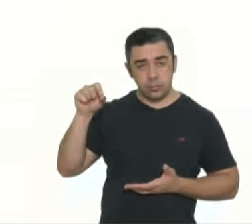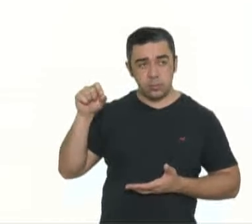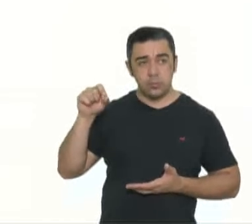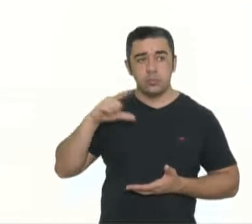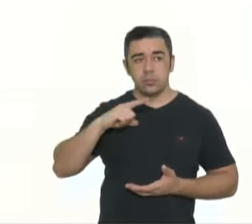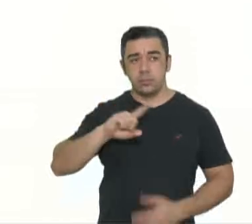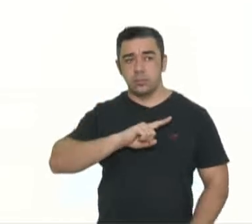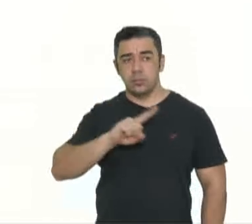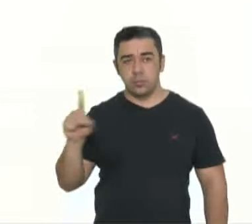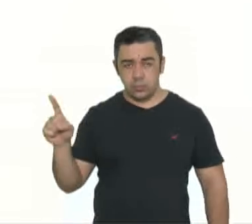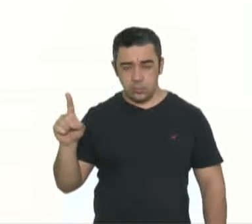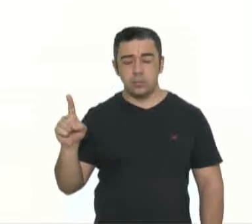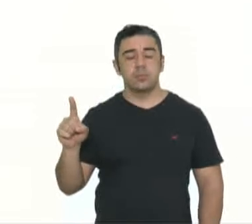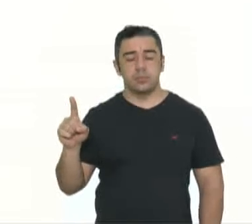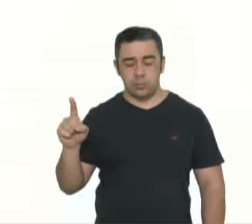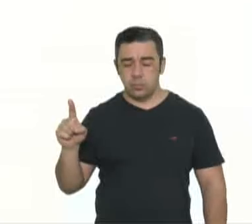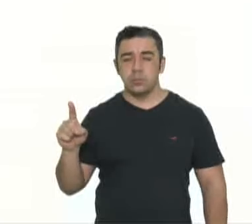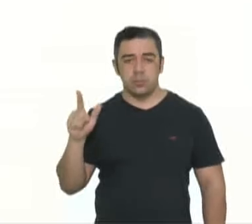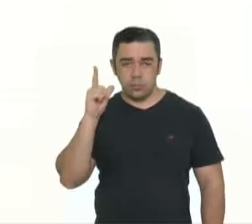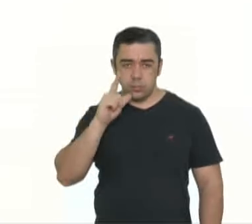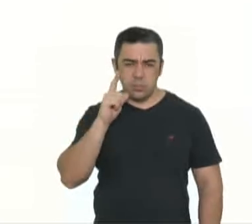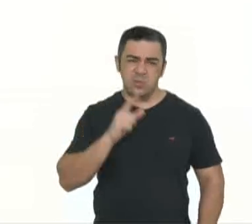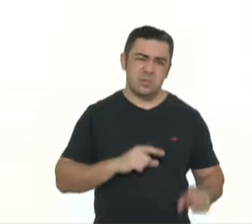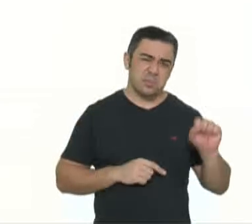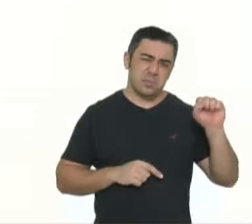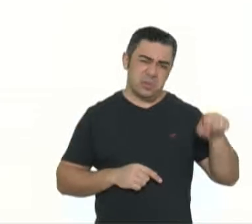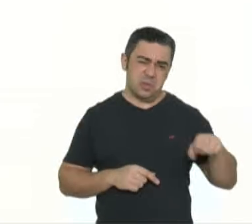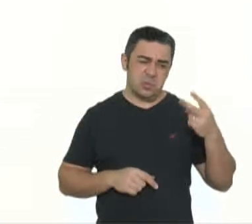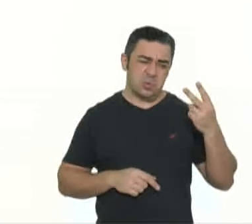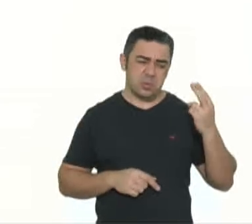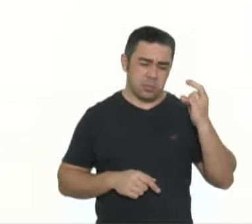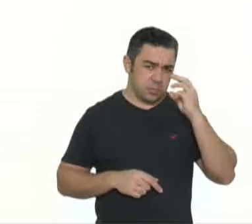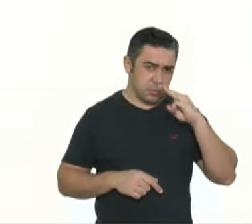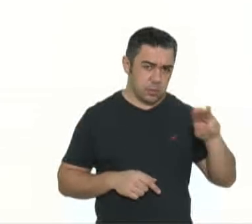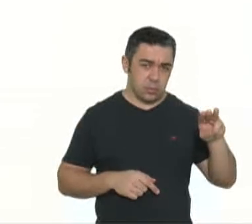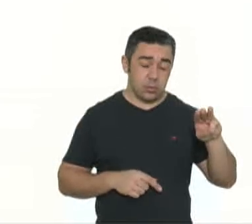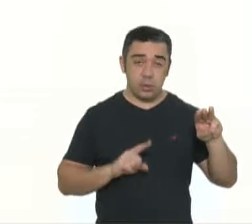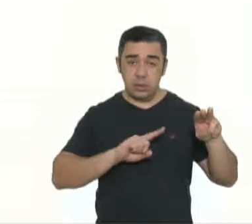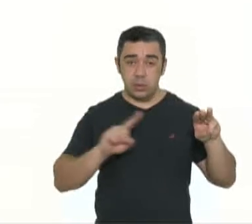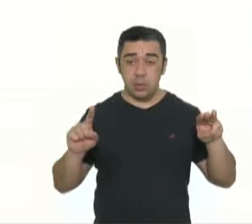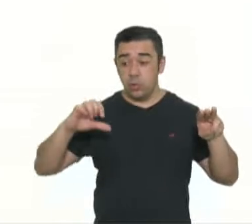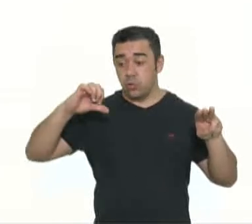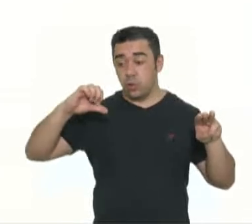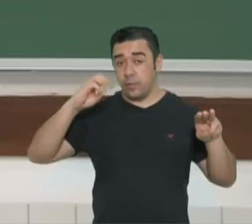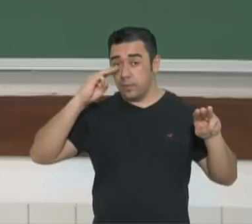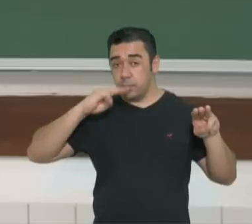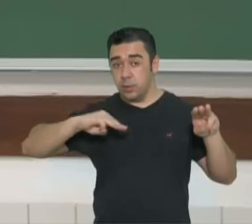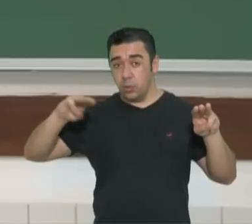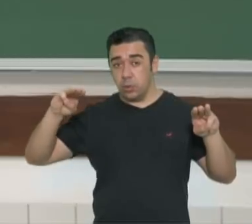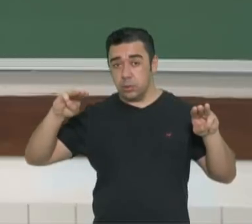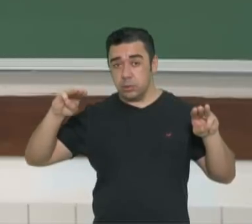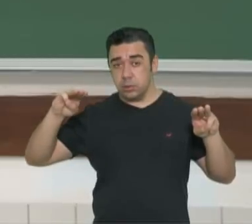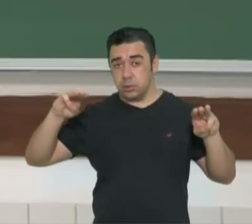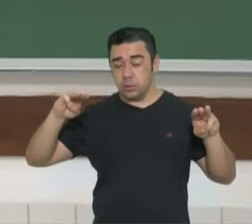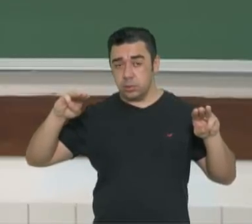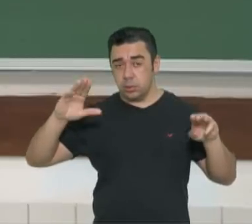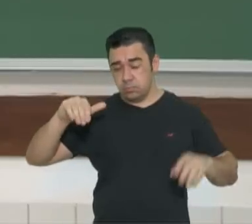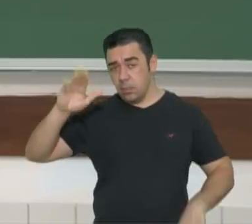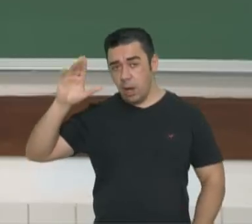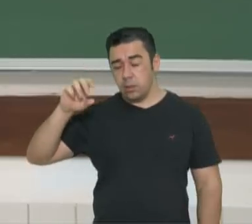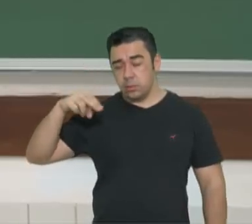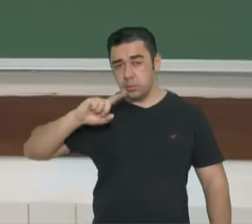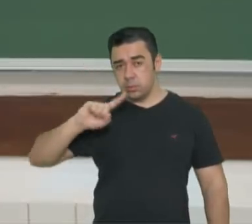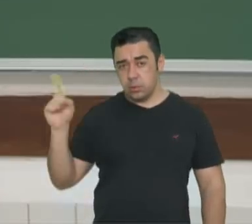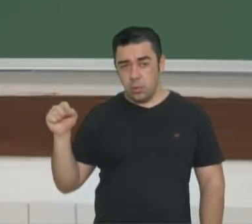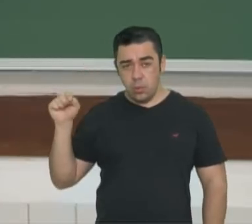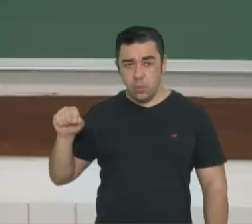é a decisão? O sim teve pouco mais de 2 milhões de votos, o não, quase 9 milhões e meio de votos, mais de 80%